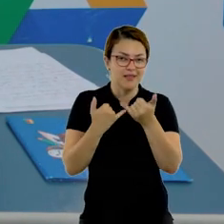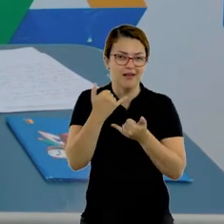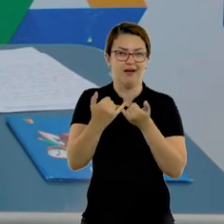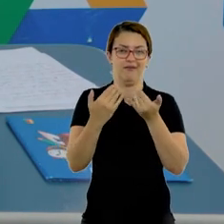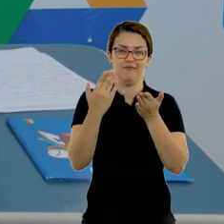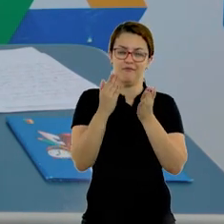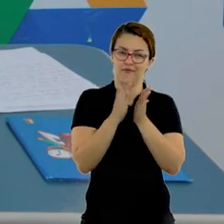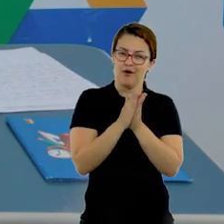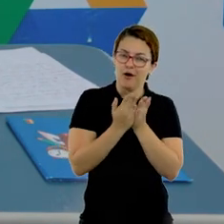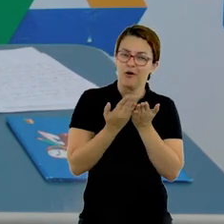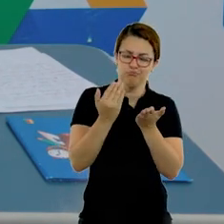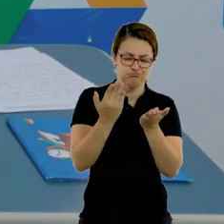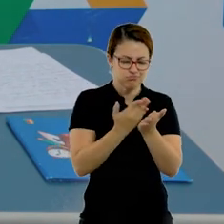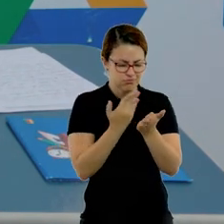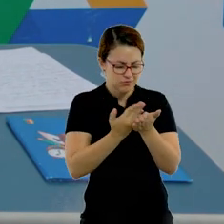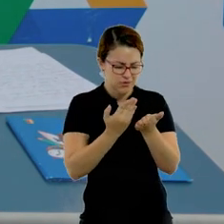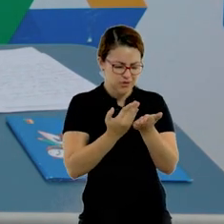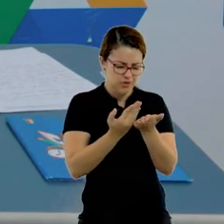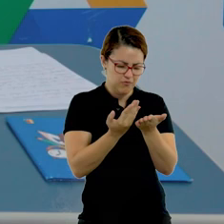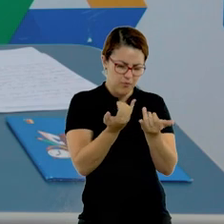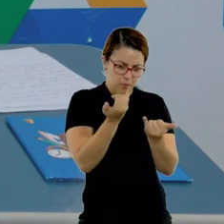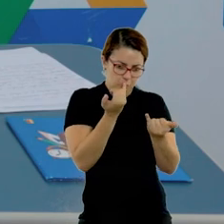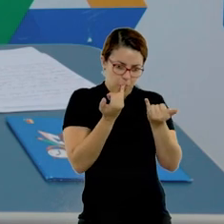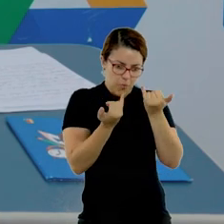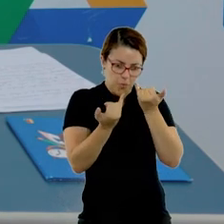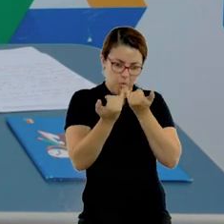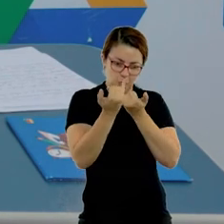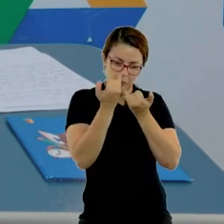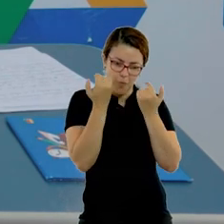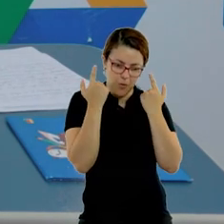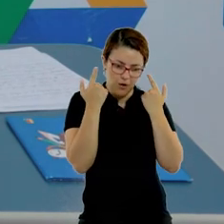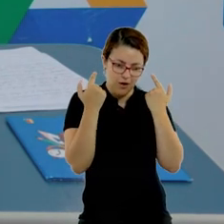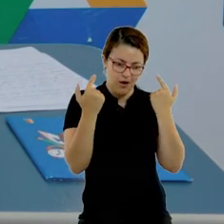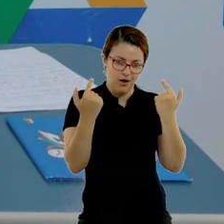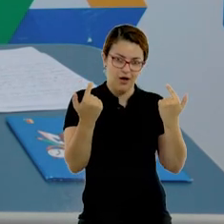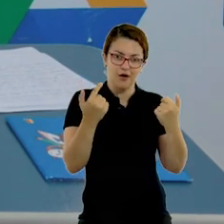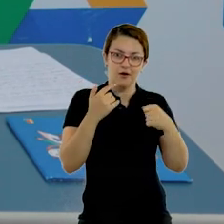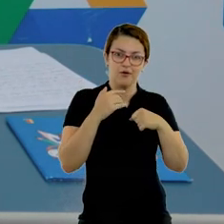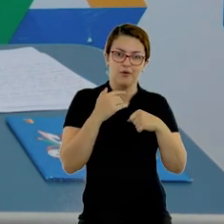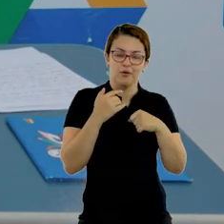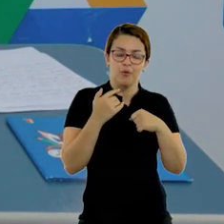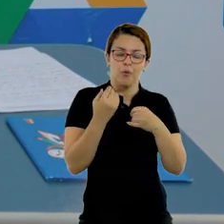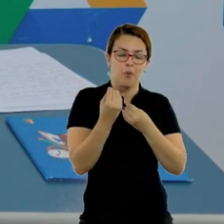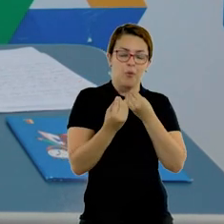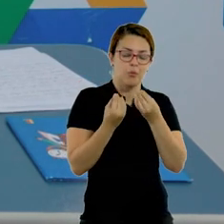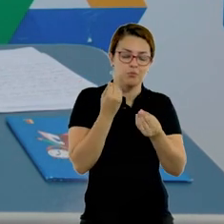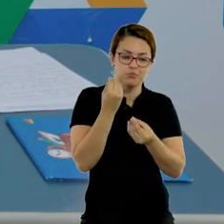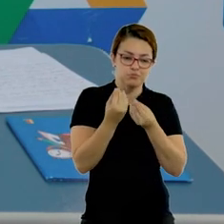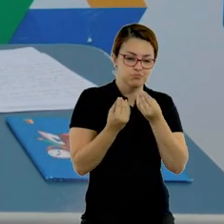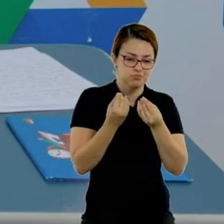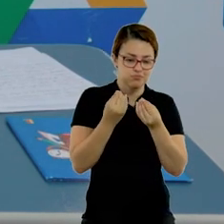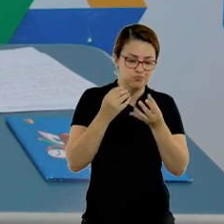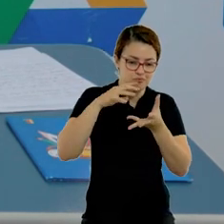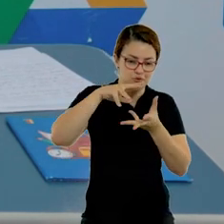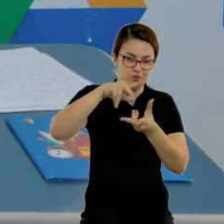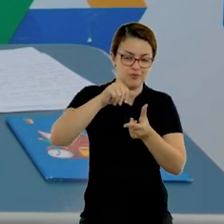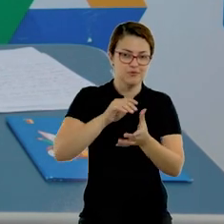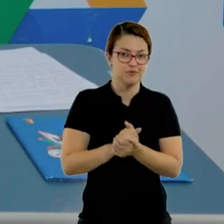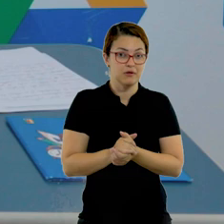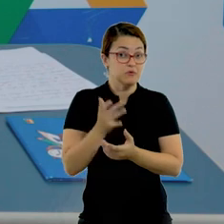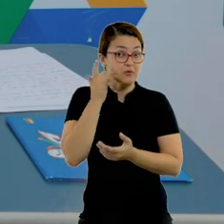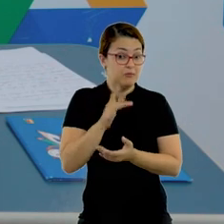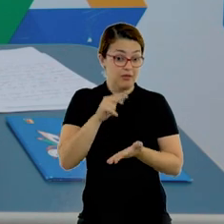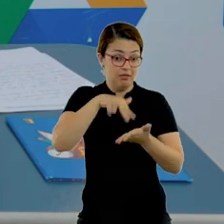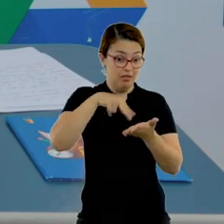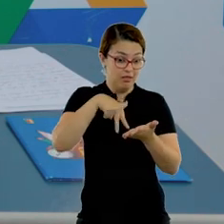e imaginava-os cheios de vozes contando o mundo. Olha que interessante, ela ainda não sabia ler, já brincava com os livros e sabia que